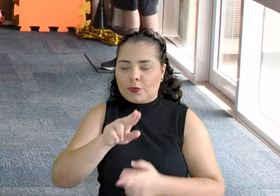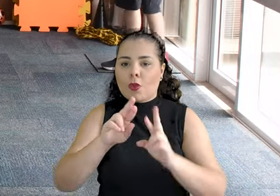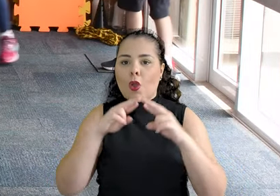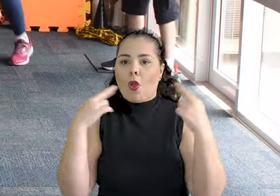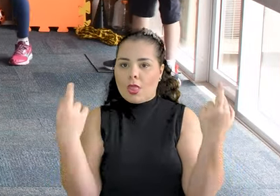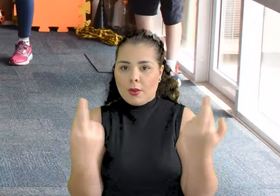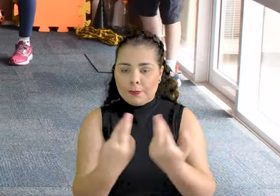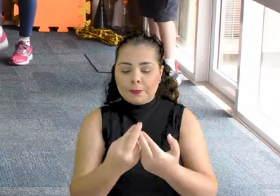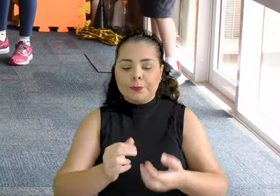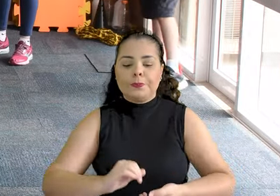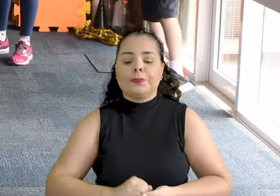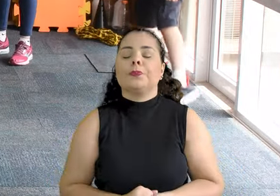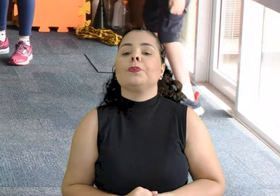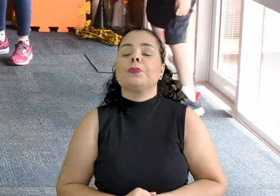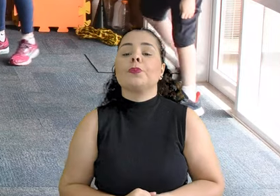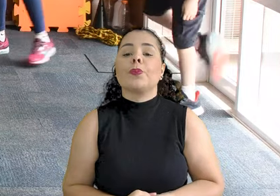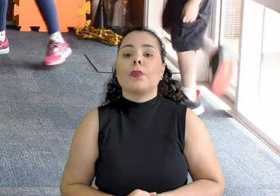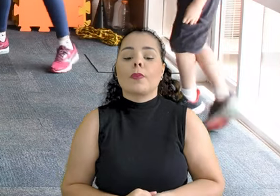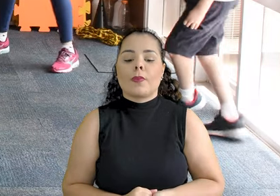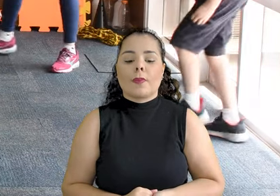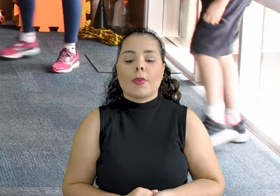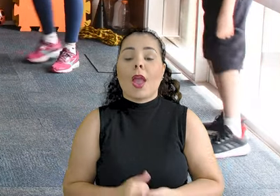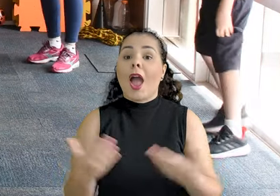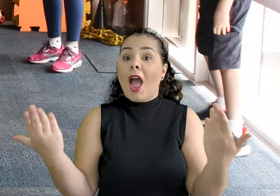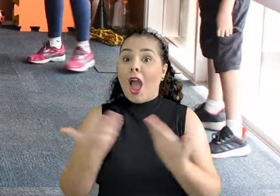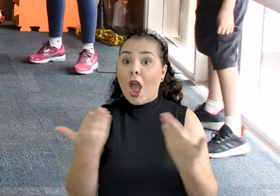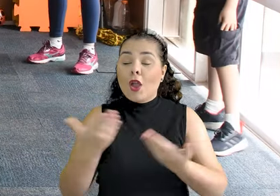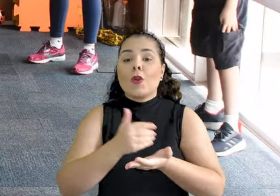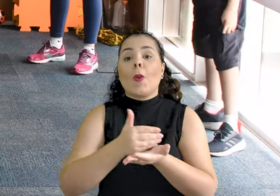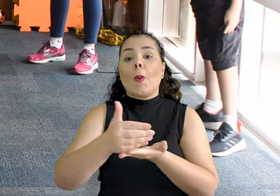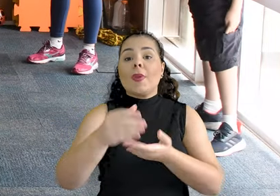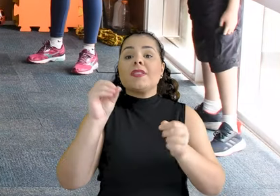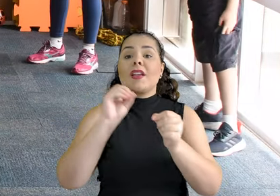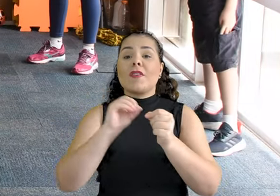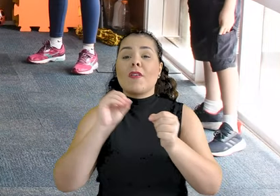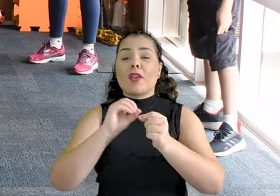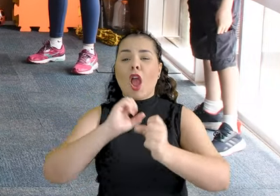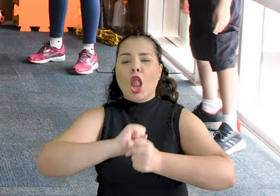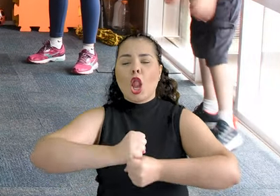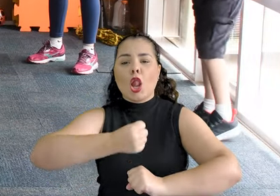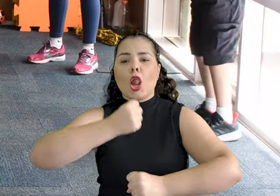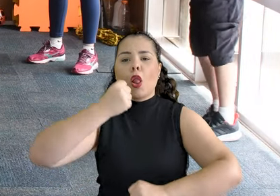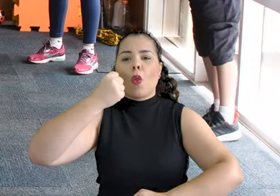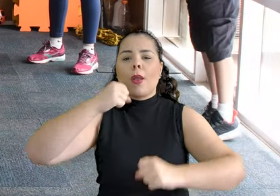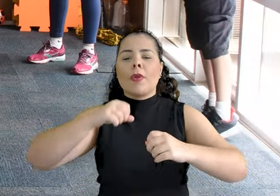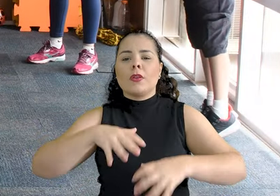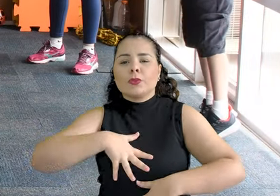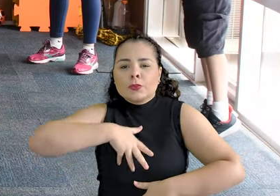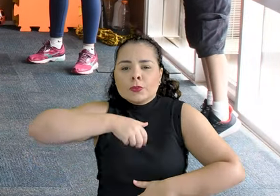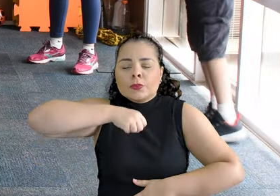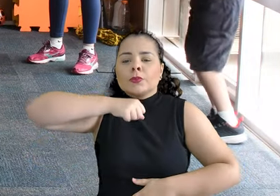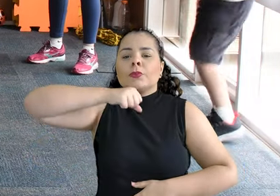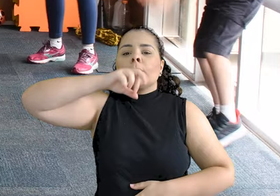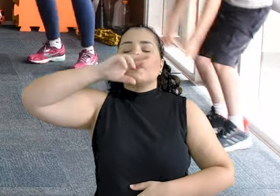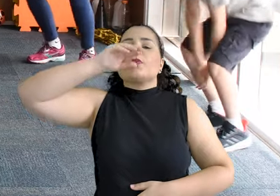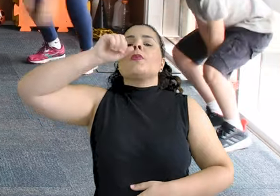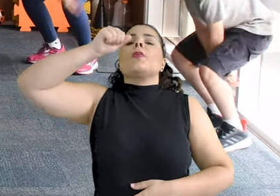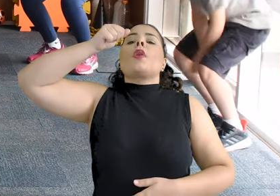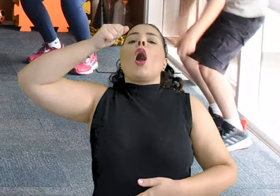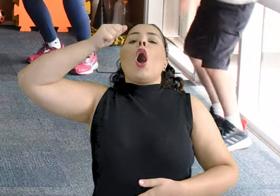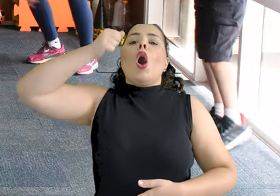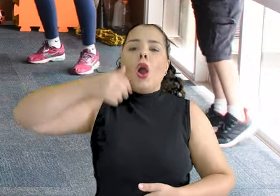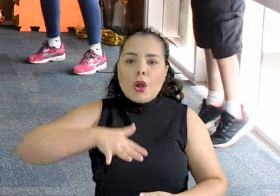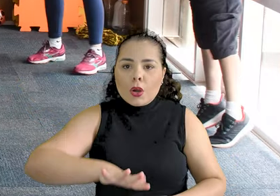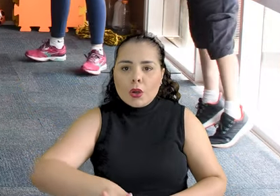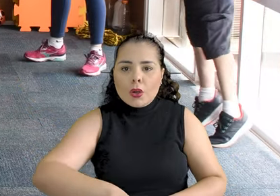Isso, você fica aqui, você fica pra cá. Isso, olha, a gente vai começar assim, ó. Enche a barriga de ar e cresce. Solta!